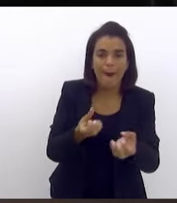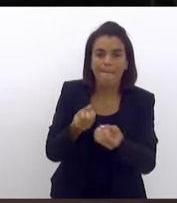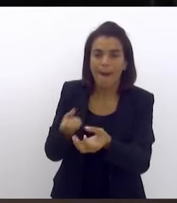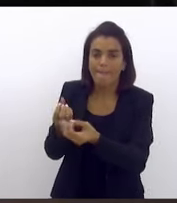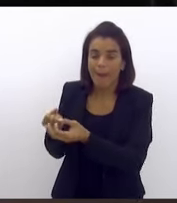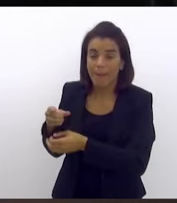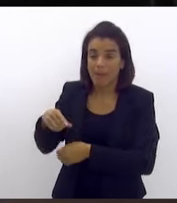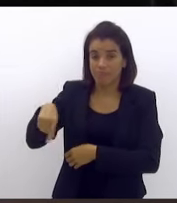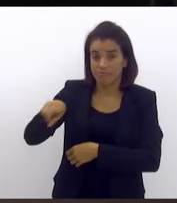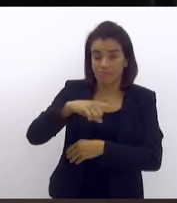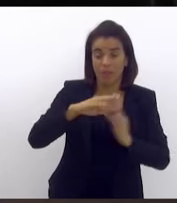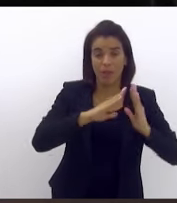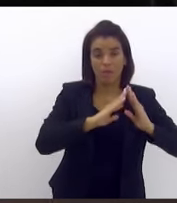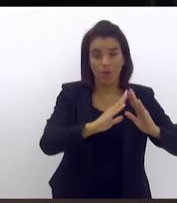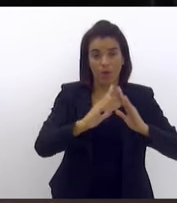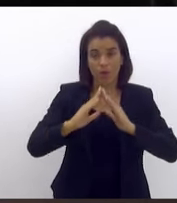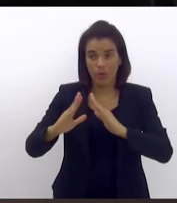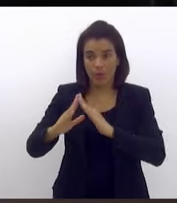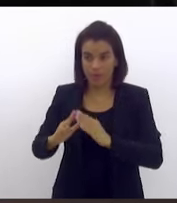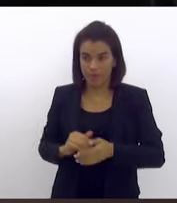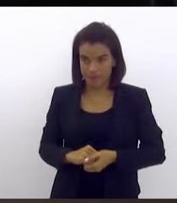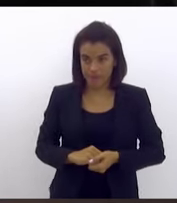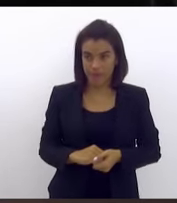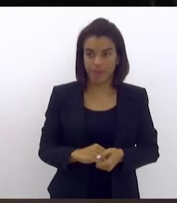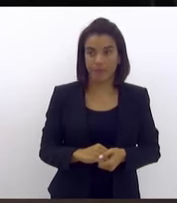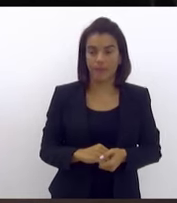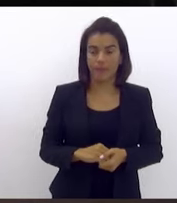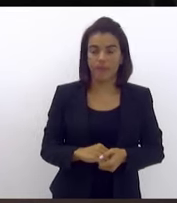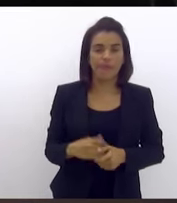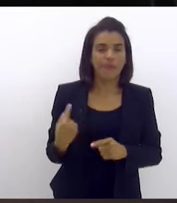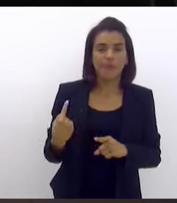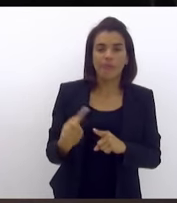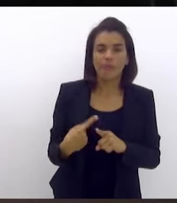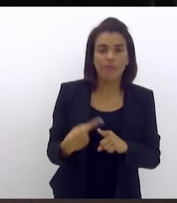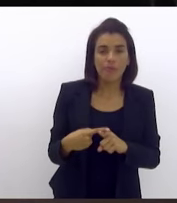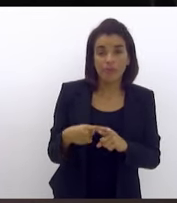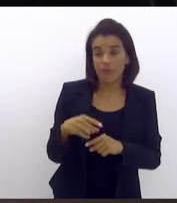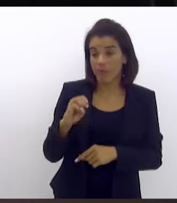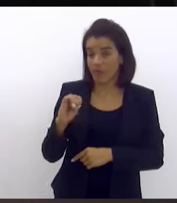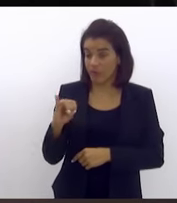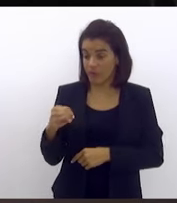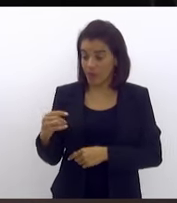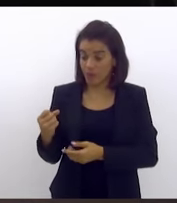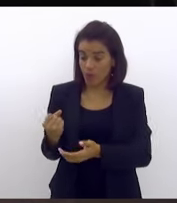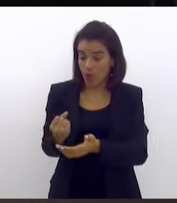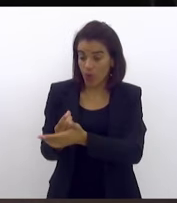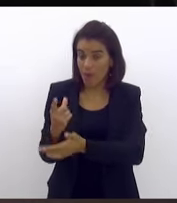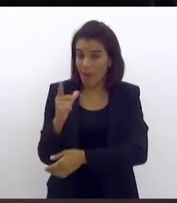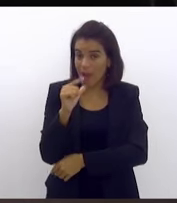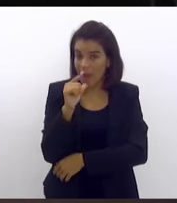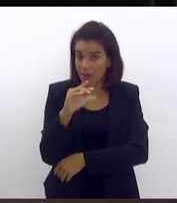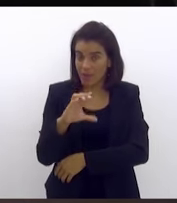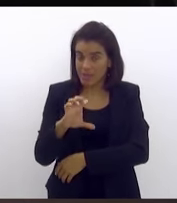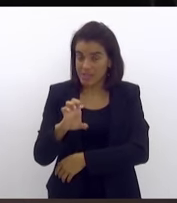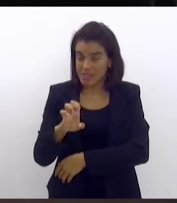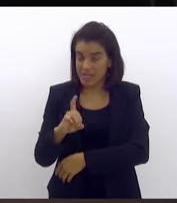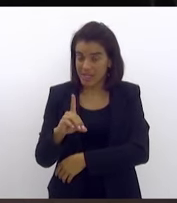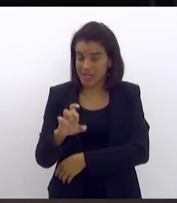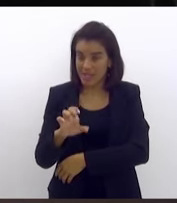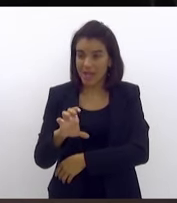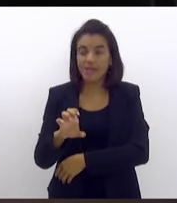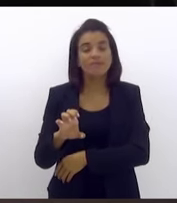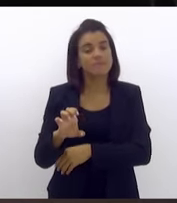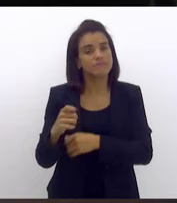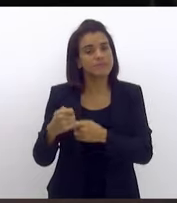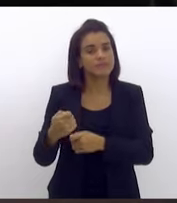hoje de água está entrando na torneira do morador. Porque se eles compram a água da SEDAI, a SEDAI tem que me dar uma estimativa,